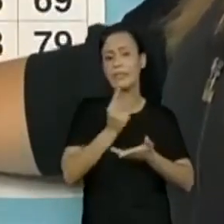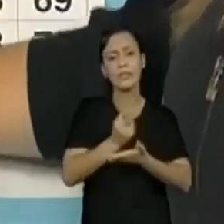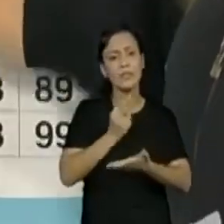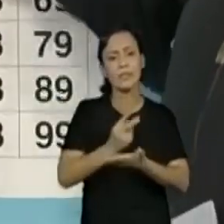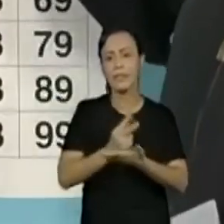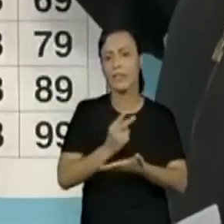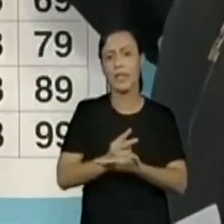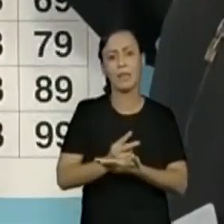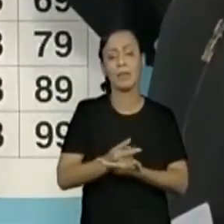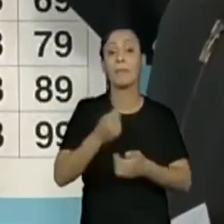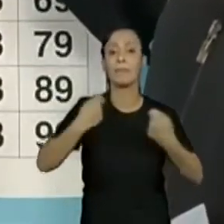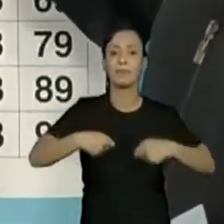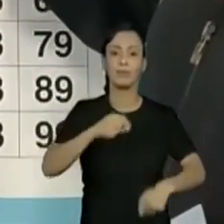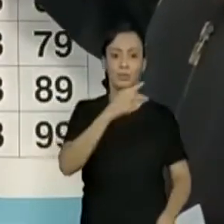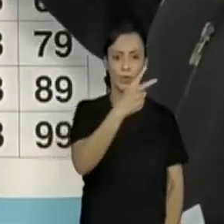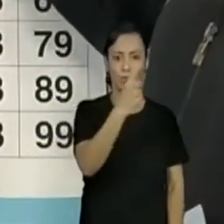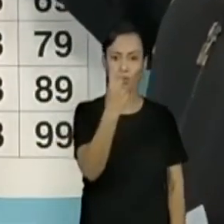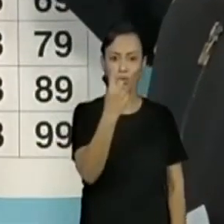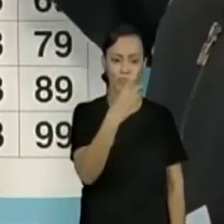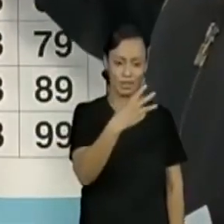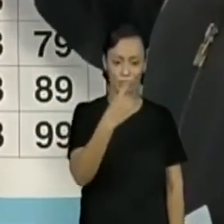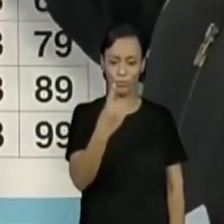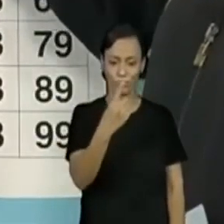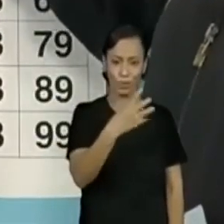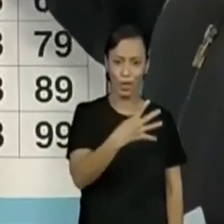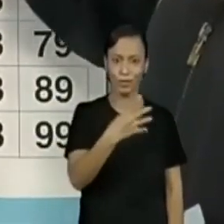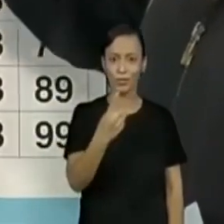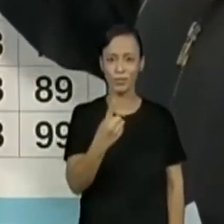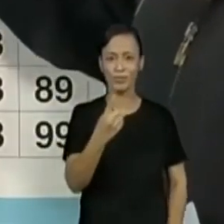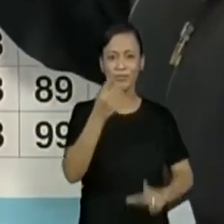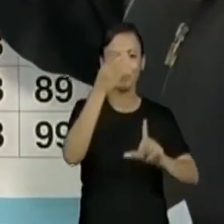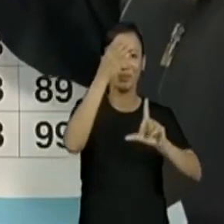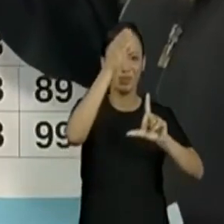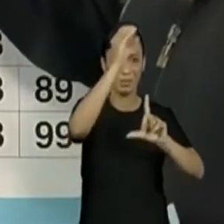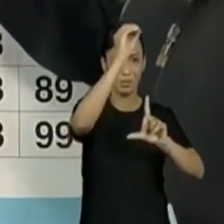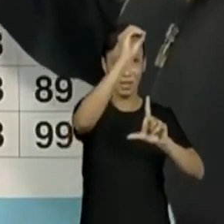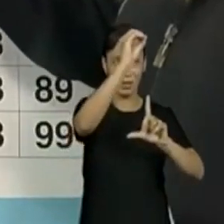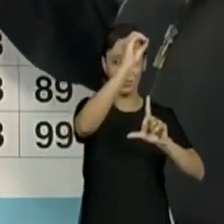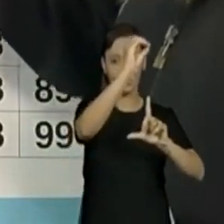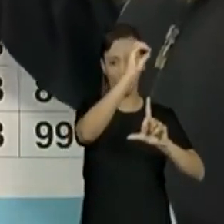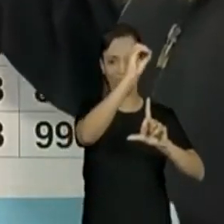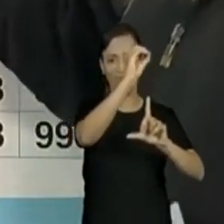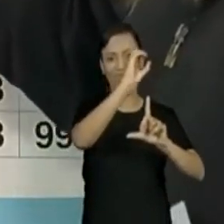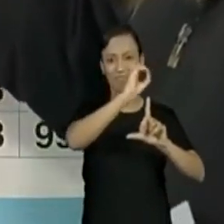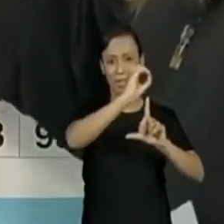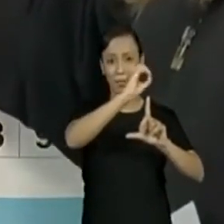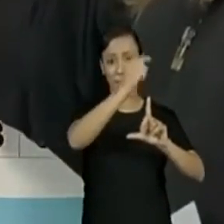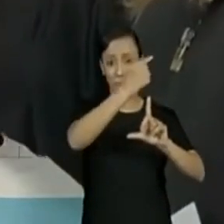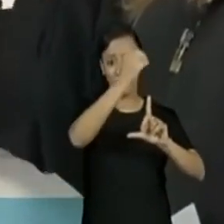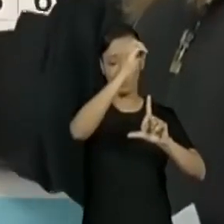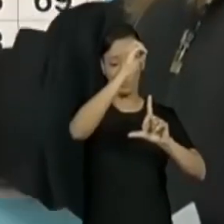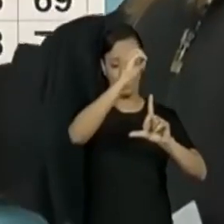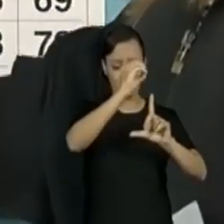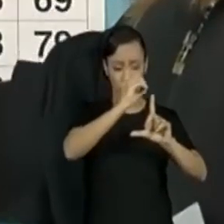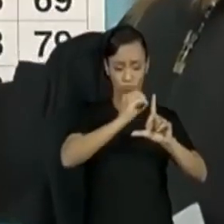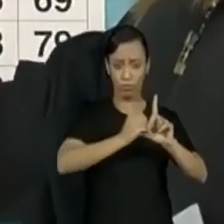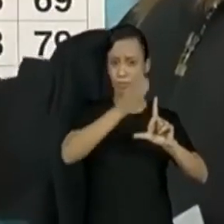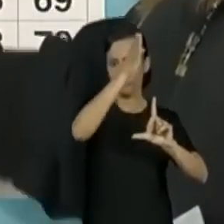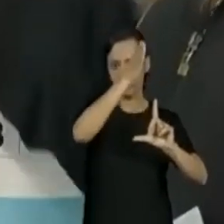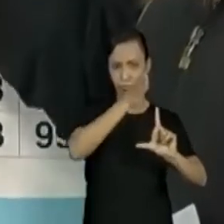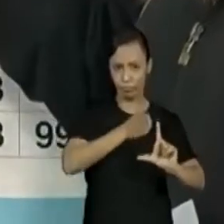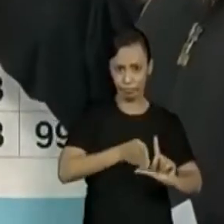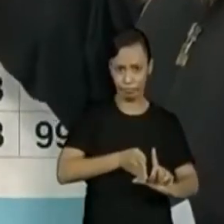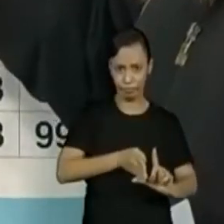coluna terminam sempre com o número que está aqui em cima. Olha só, aqui nós temos o zero e todos terminam em